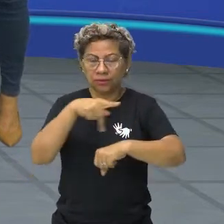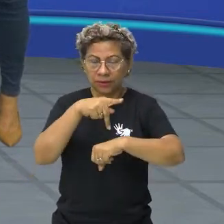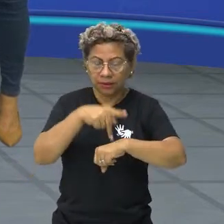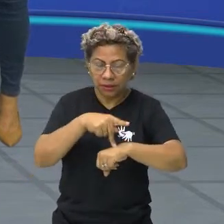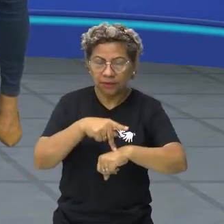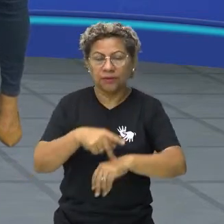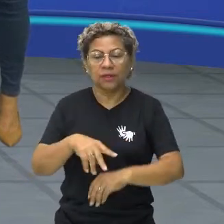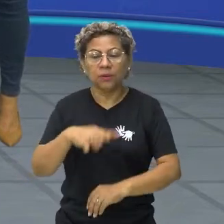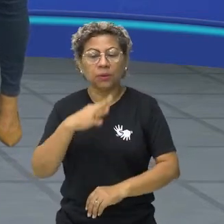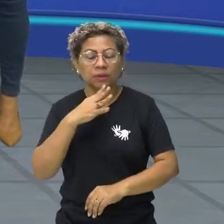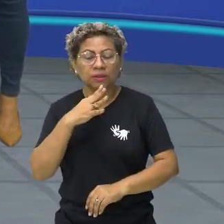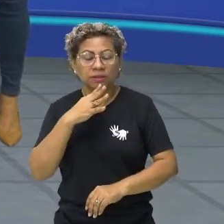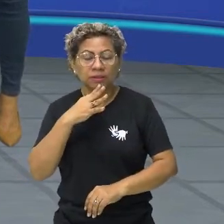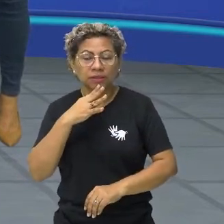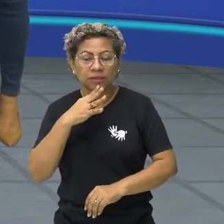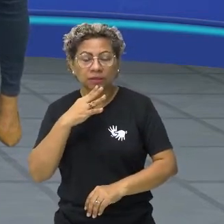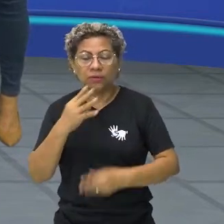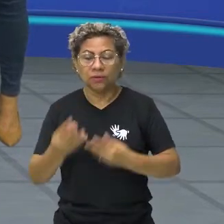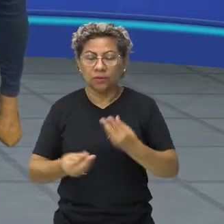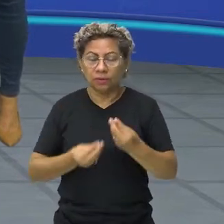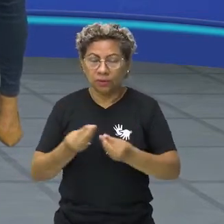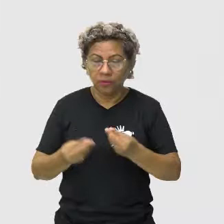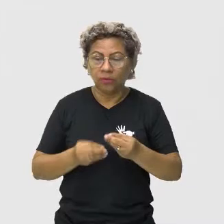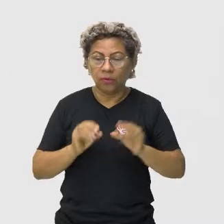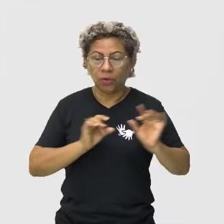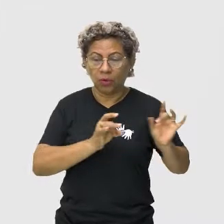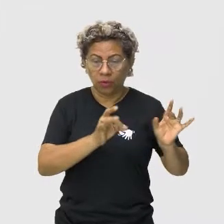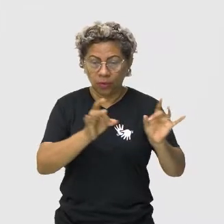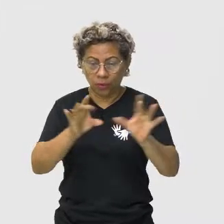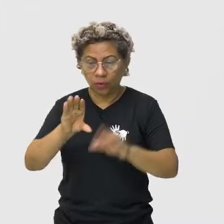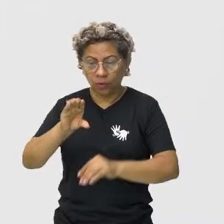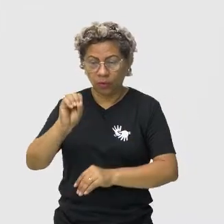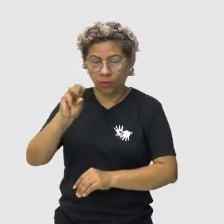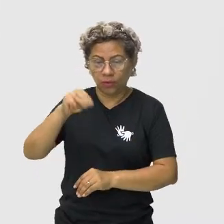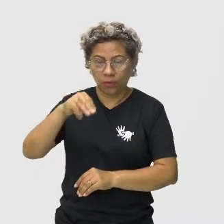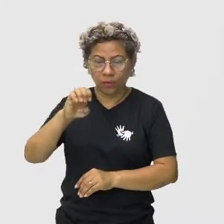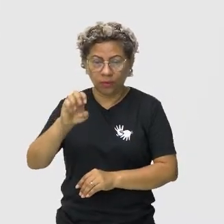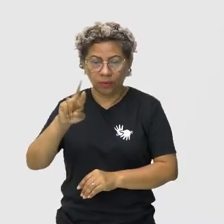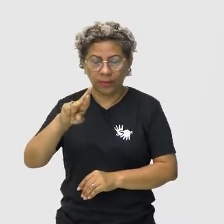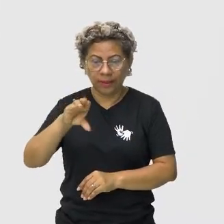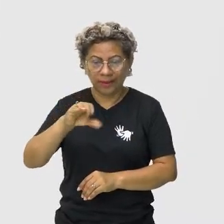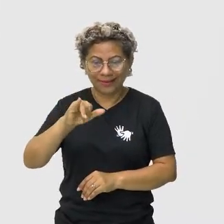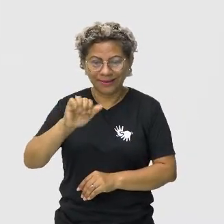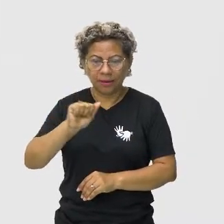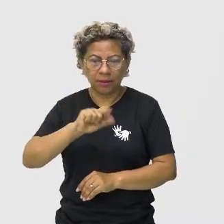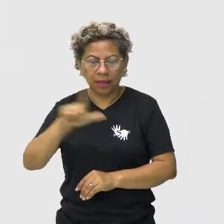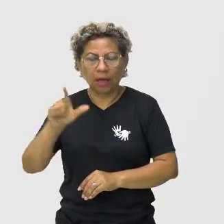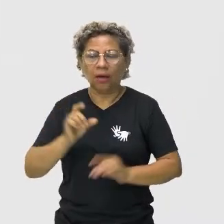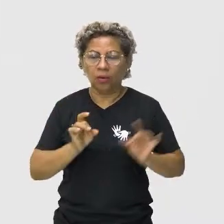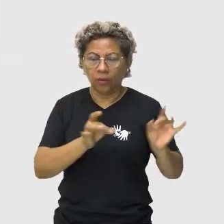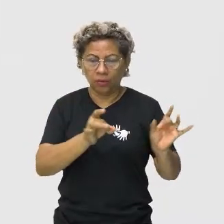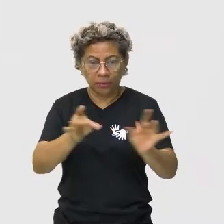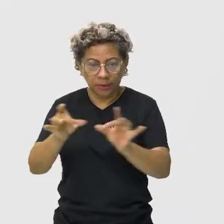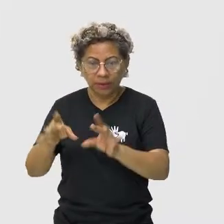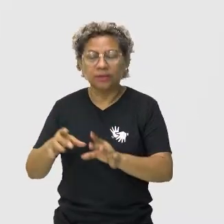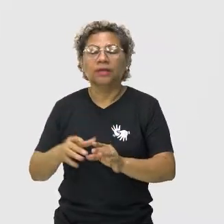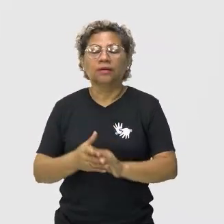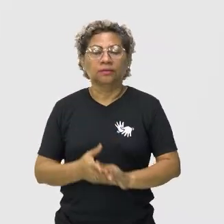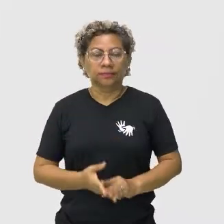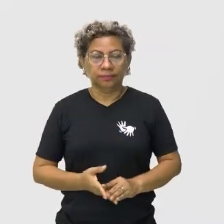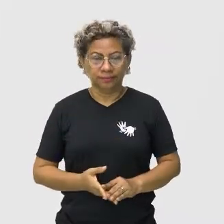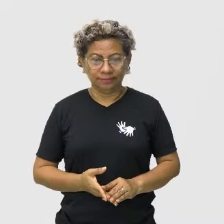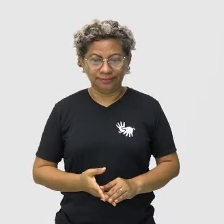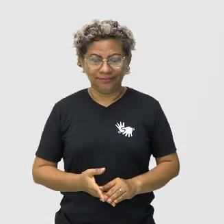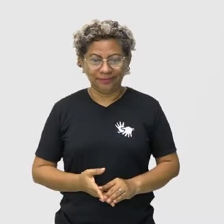ficaram conhecidos como os acordos comerciais. Tá certo, gente? Então, esses acordos comerciais, a gente verifica